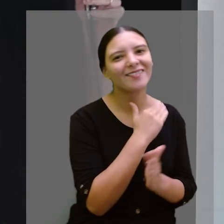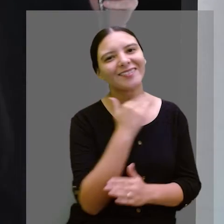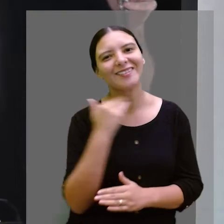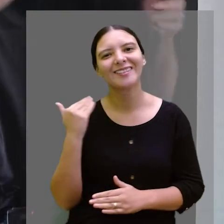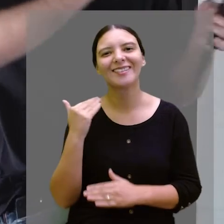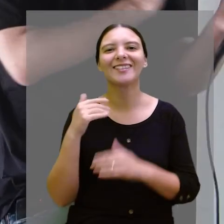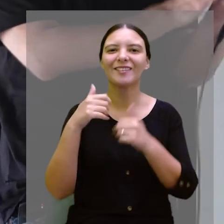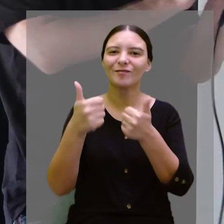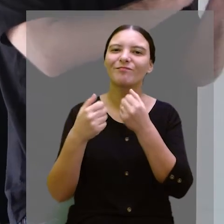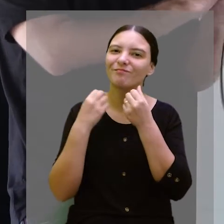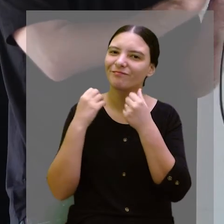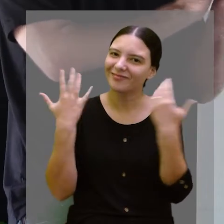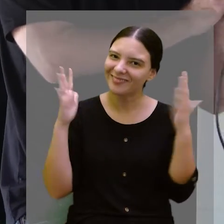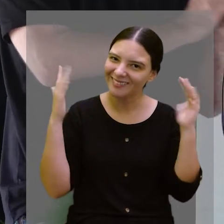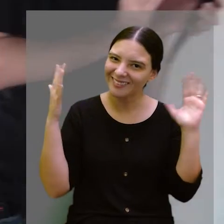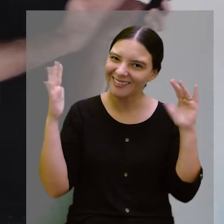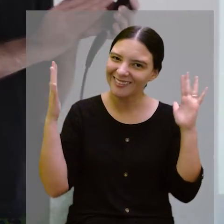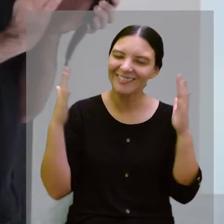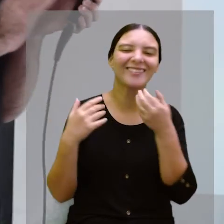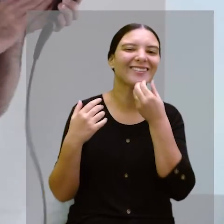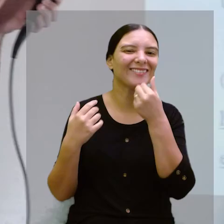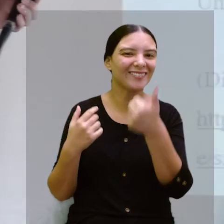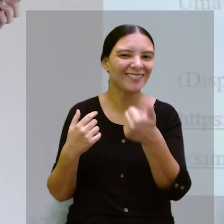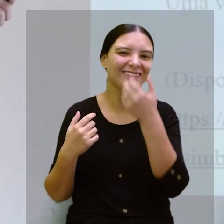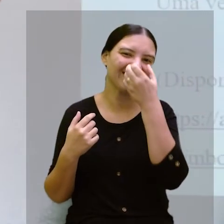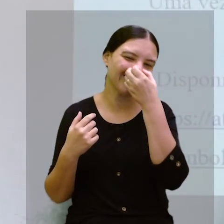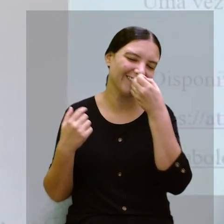Ficou muito bom. Palmas aí pra vocês.